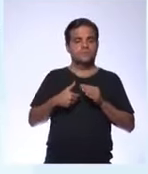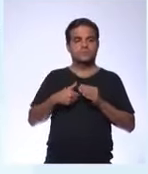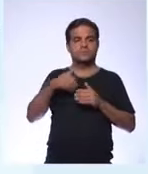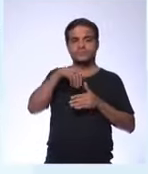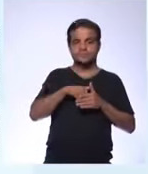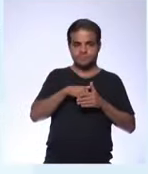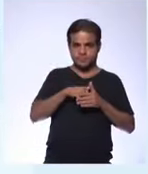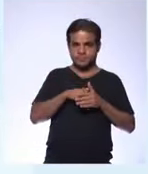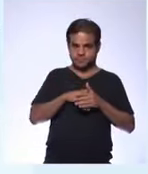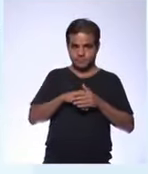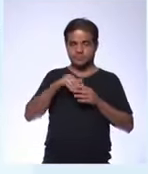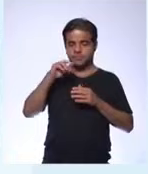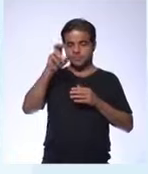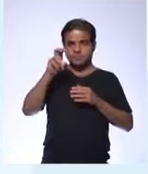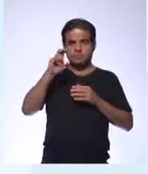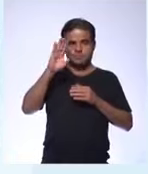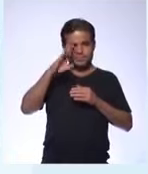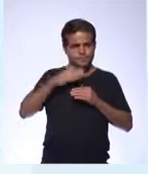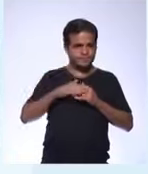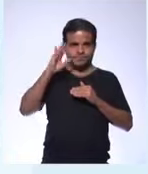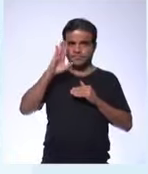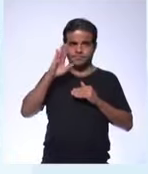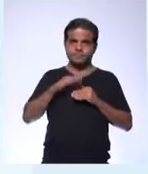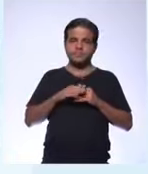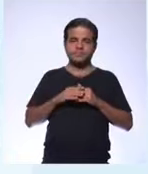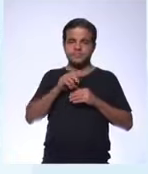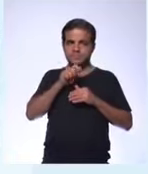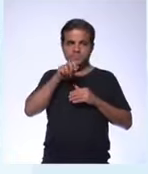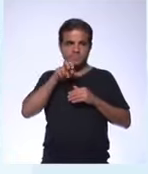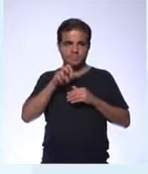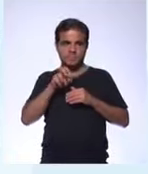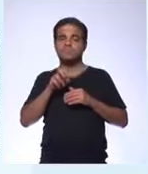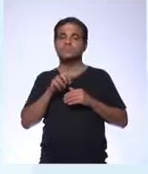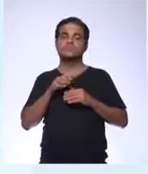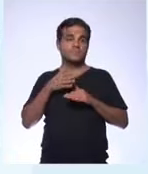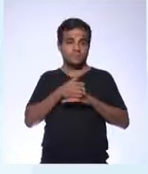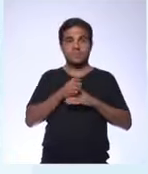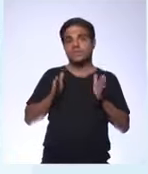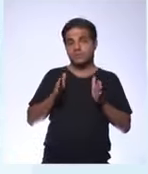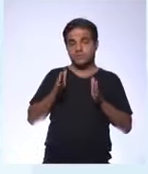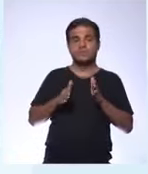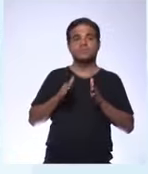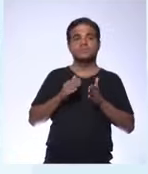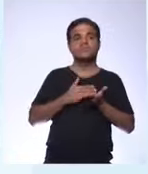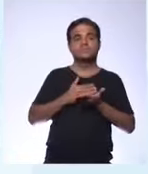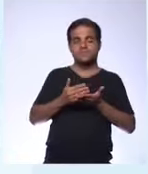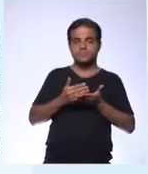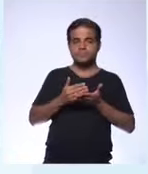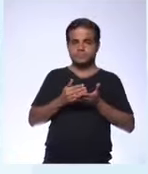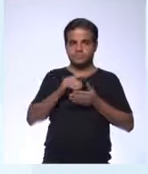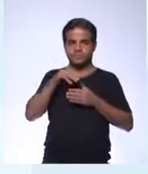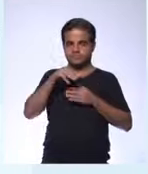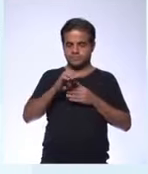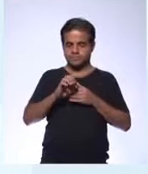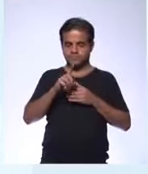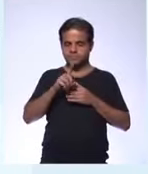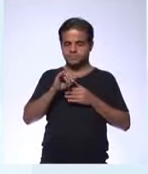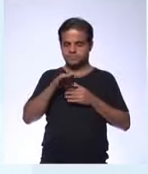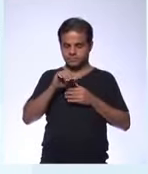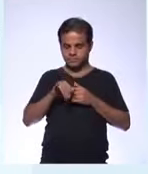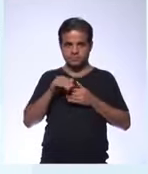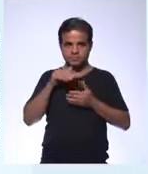5 dos militares que foi aí mais amparado pelo AI-5, onde ele entra em vigor, é a partir do governo de Médici, que vai